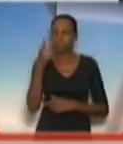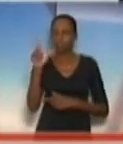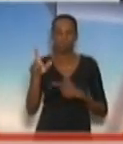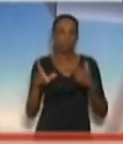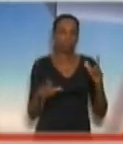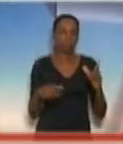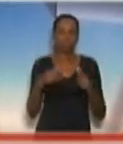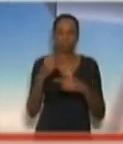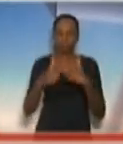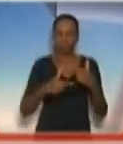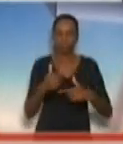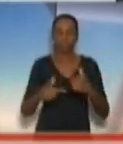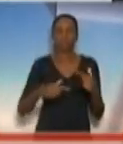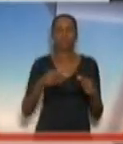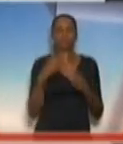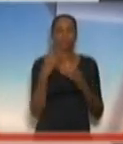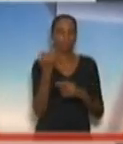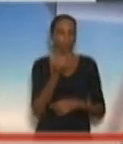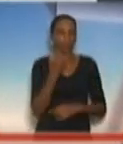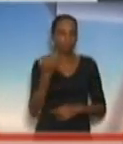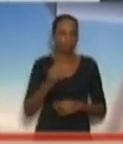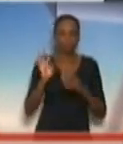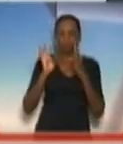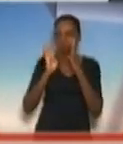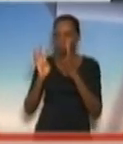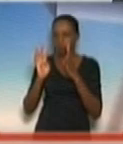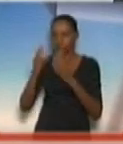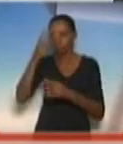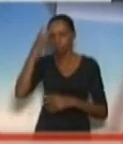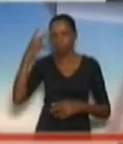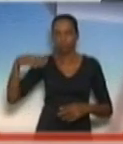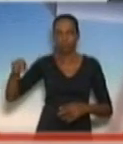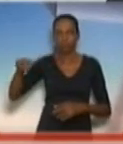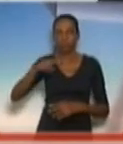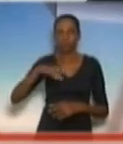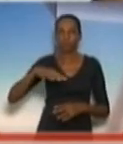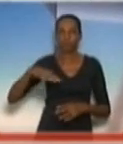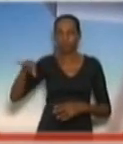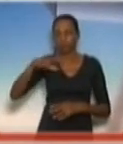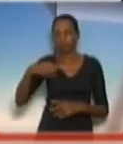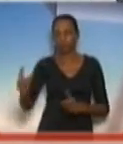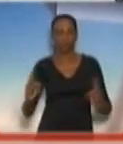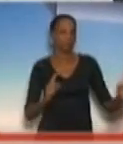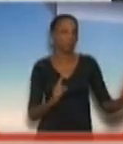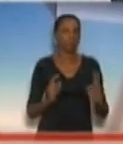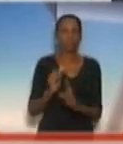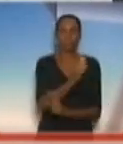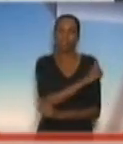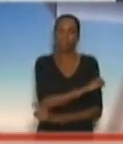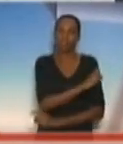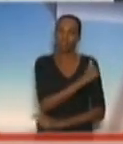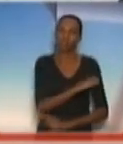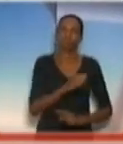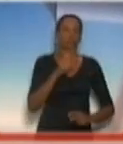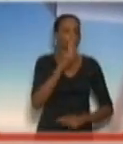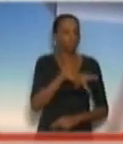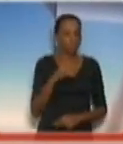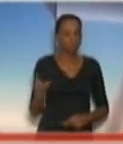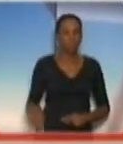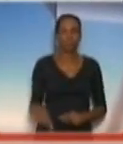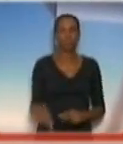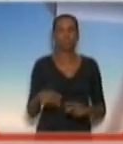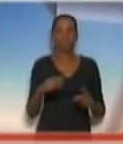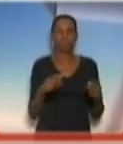trabalhos importantes no atendimento à comunidade, no atendimento dos alunos, dos professores.